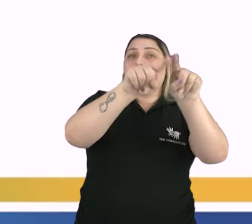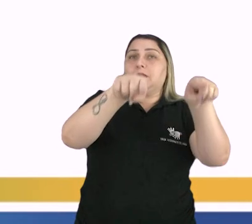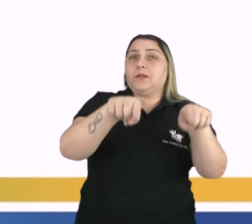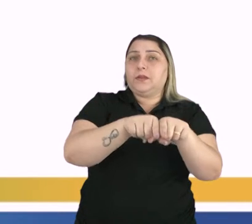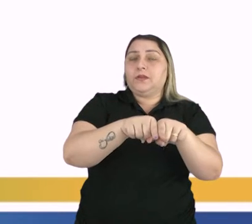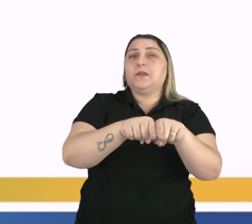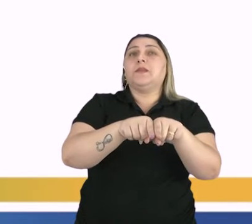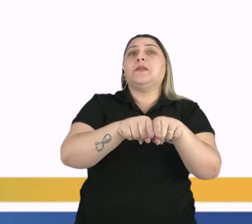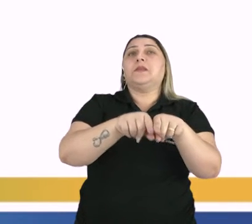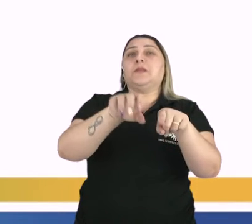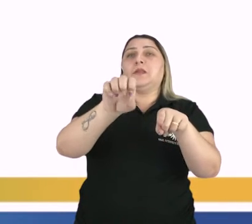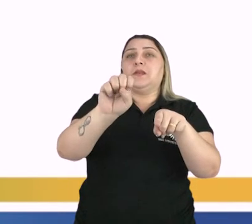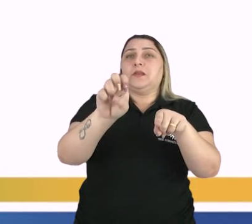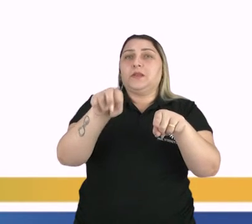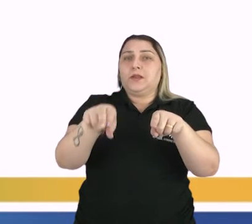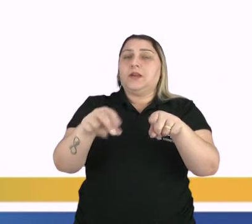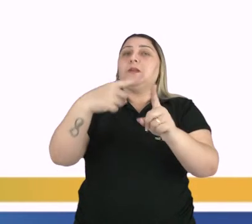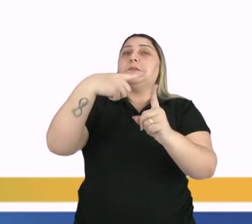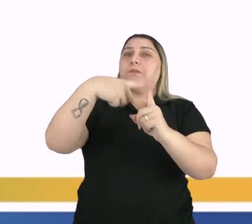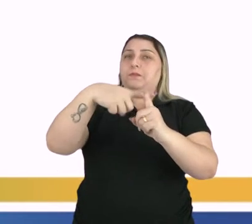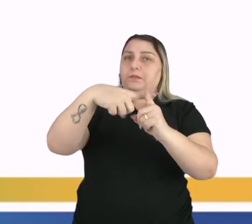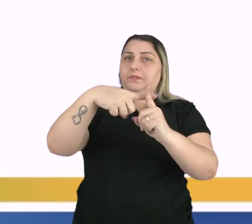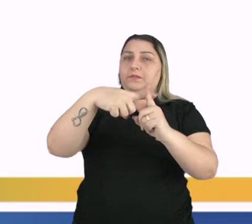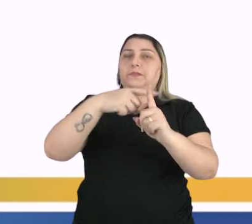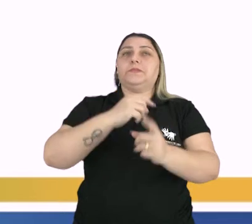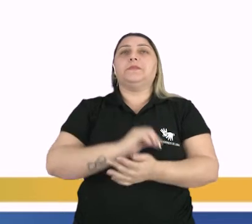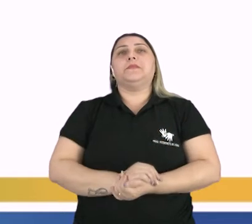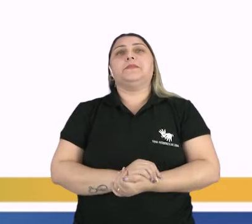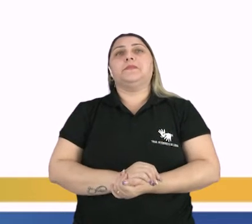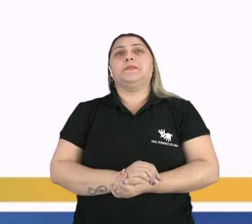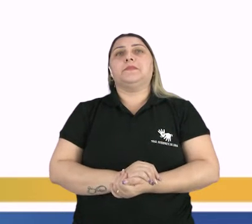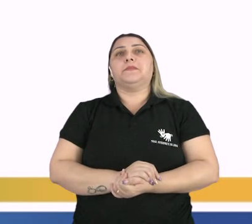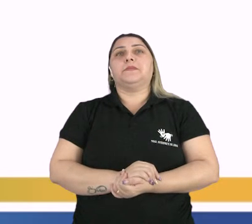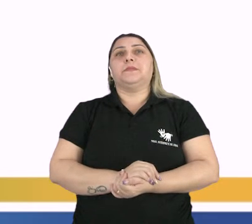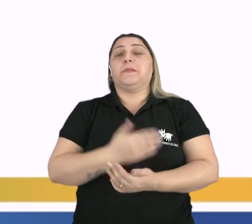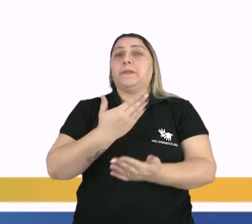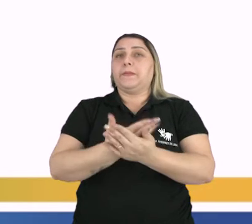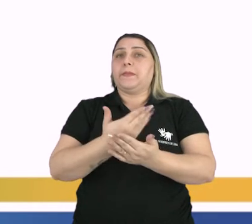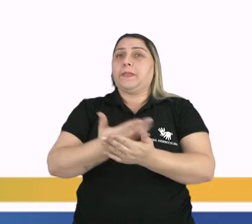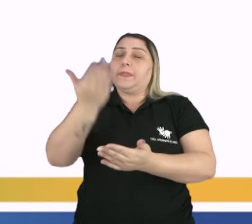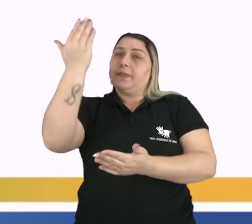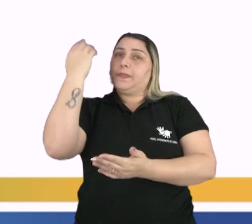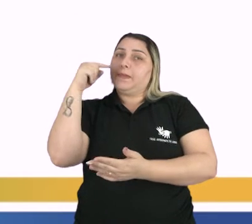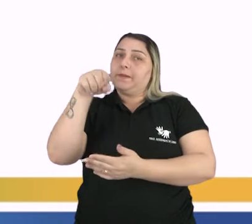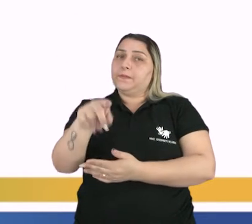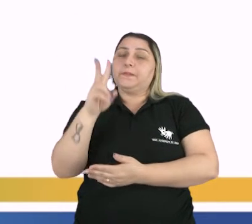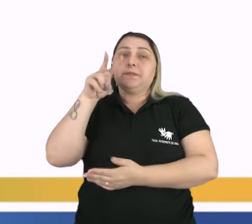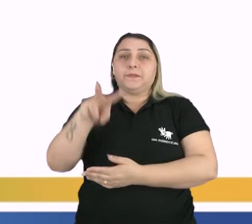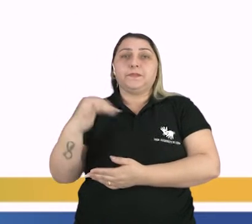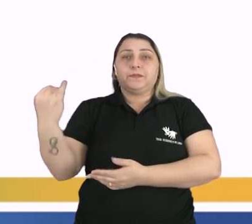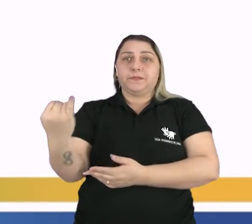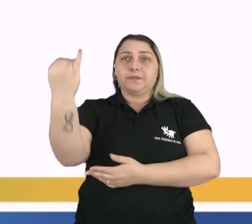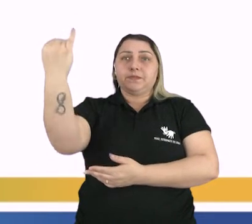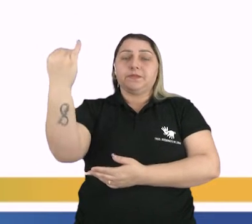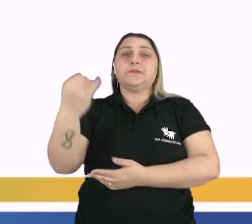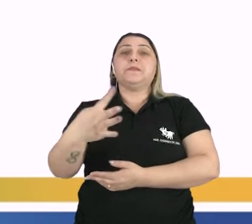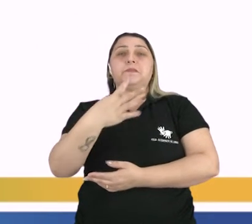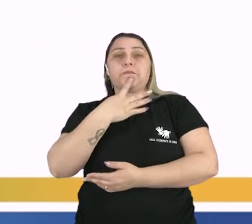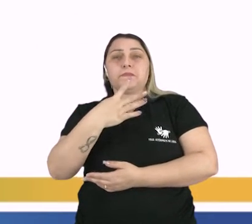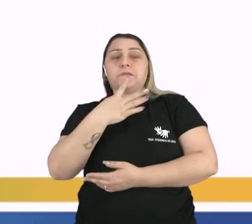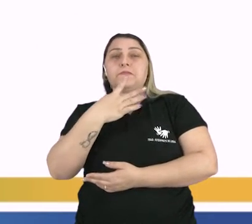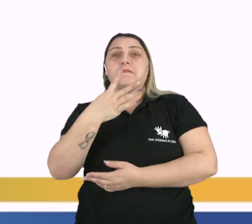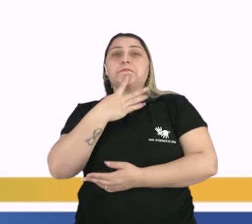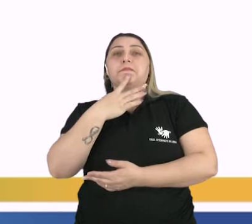o seno deve ser positivo. Então, das aulas anteriores, você vê a importância de você